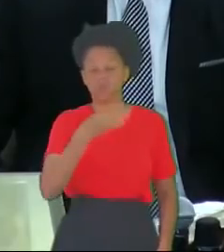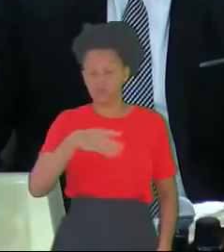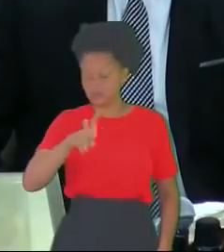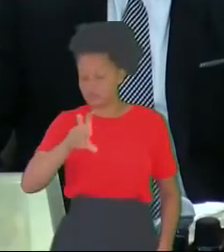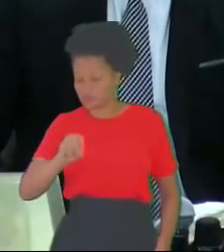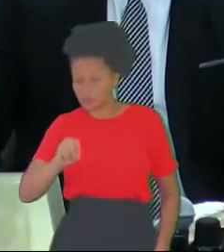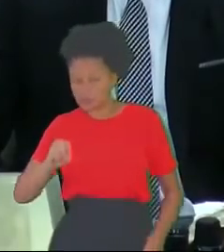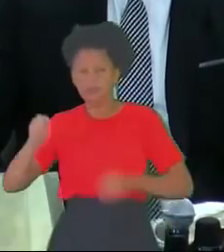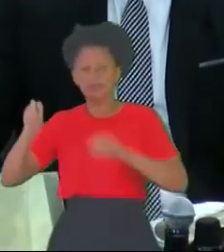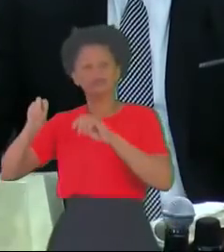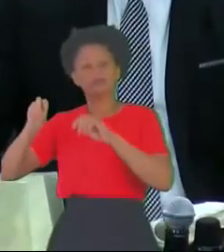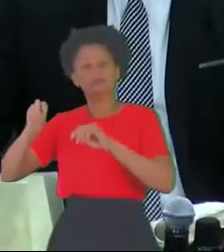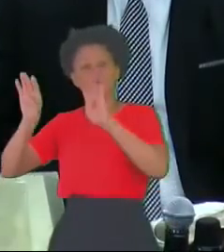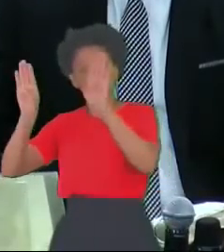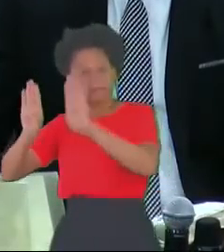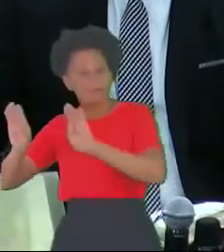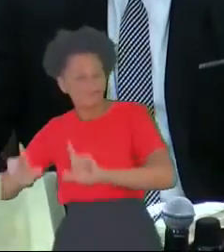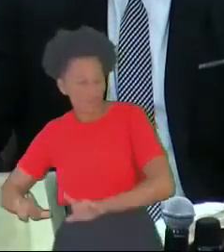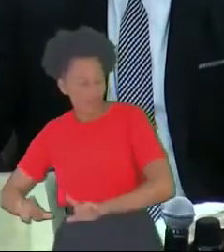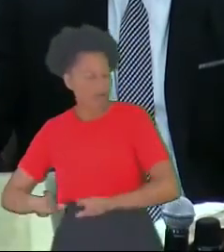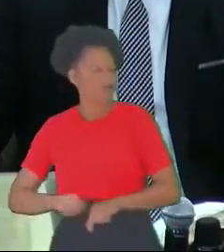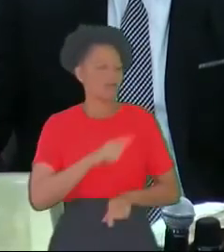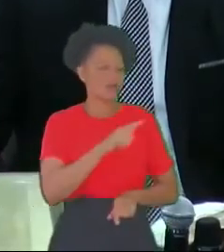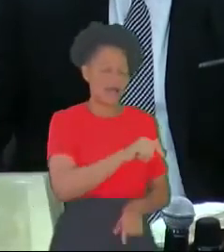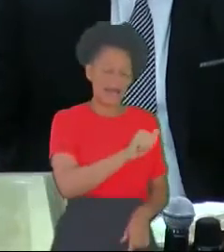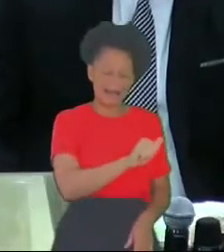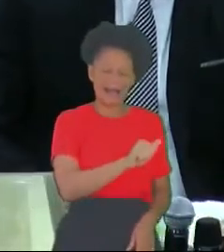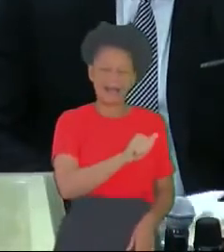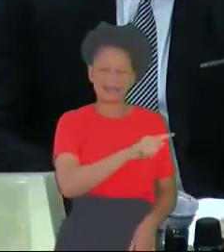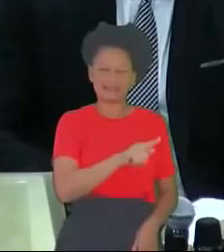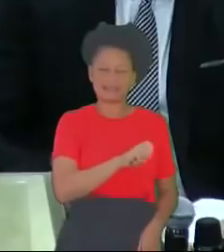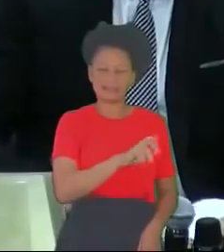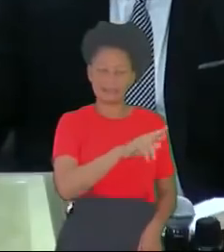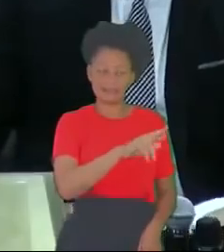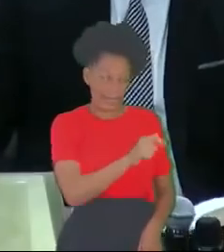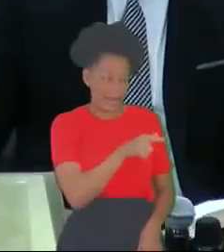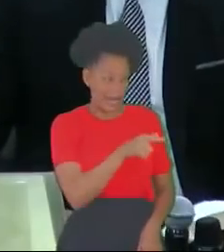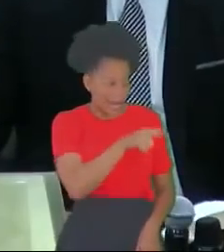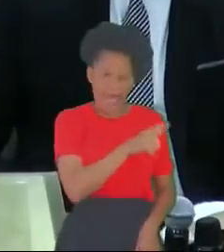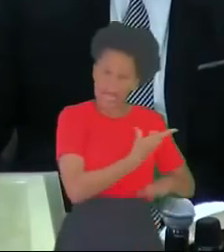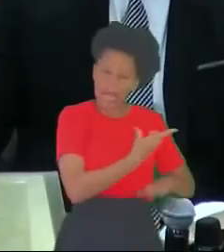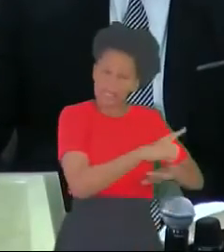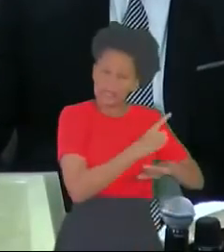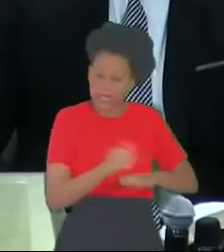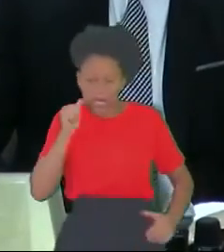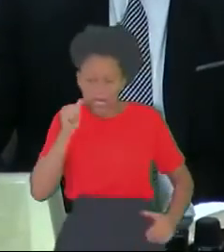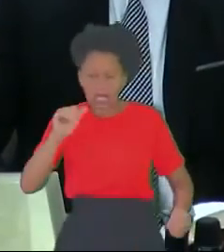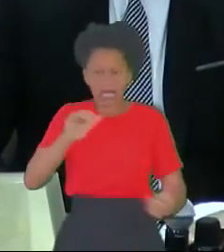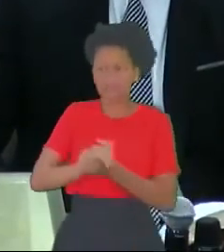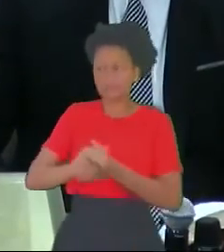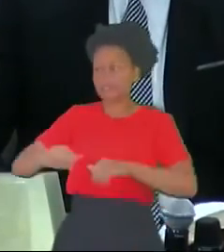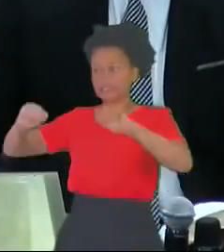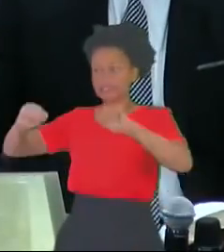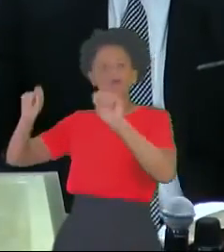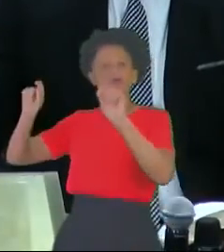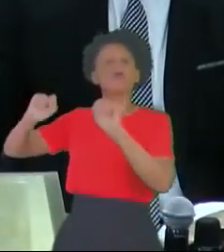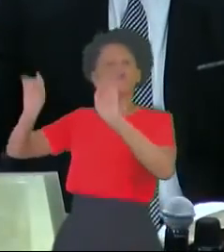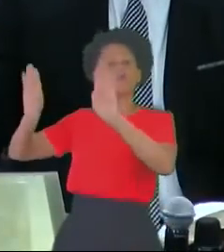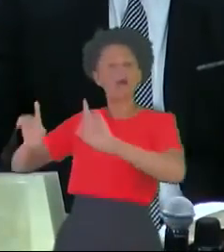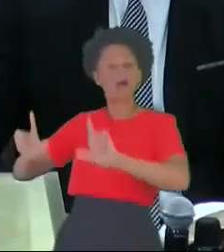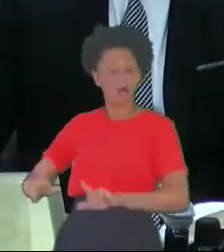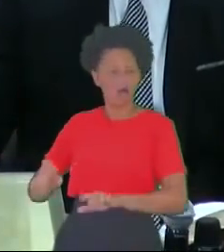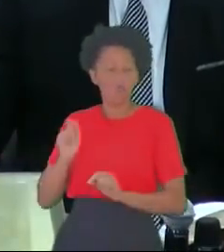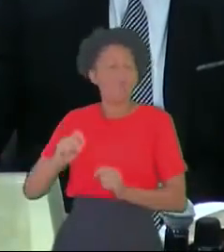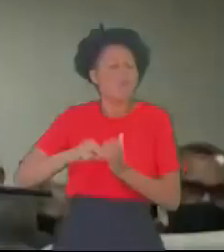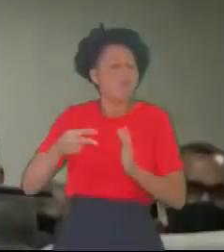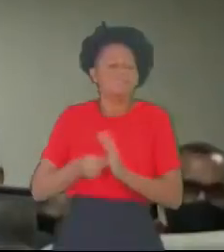Baal e 400 de Azera, que era a deusa esposa de Baal. Meus amados irmãos, o que é que significa isso? Esse homem estava possuído